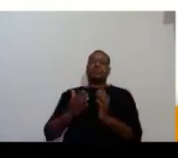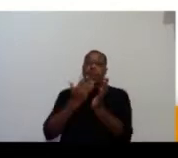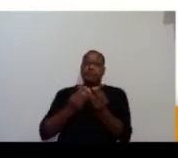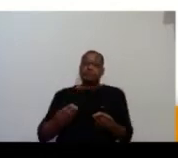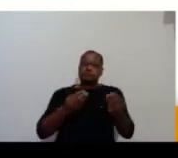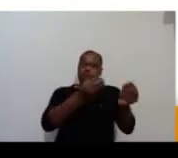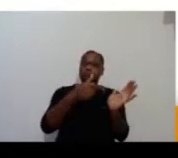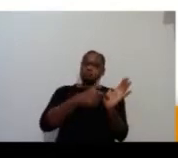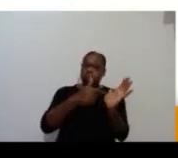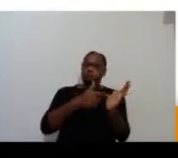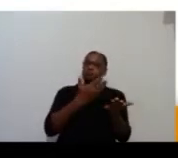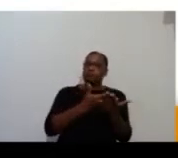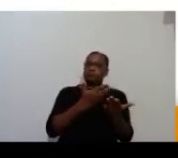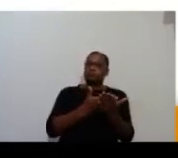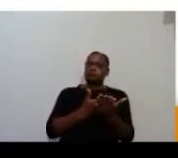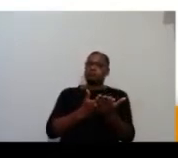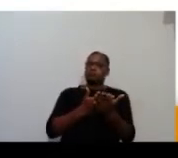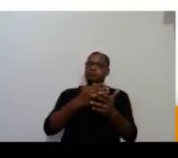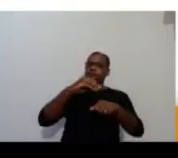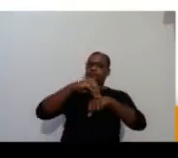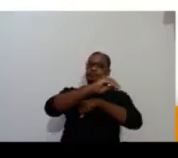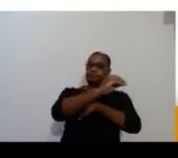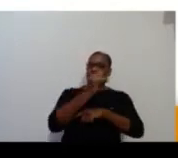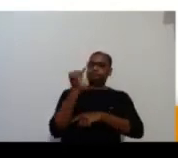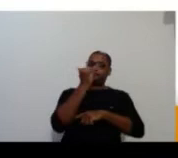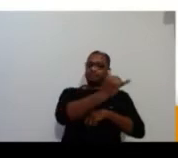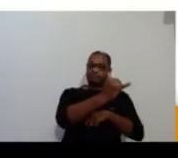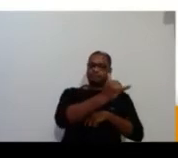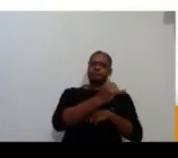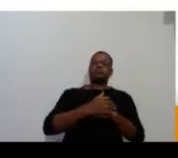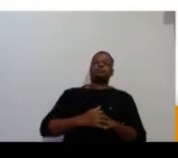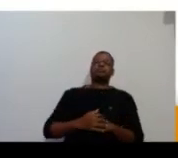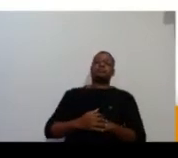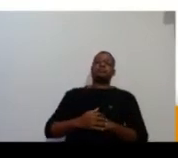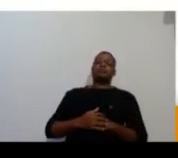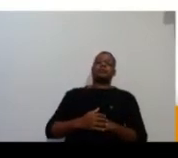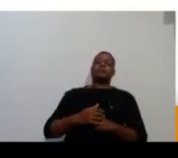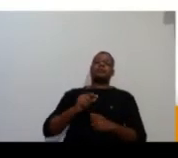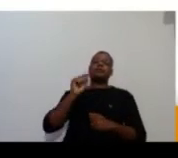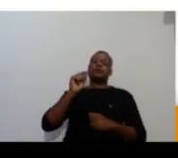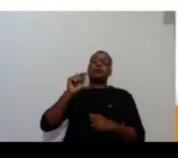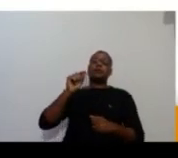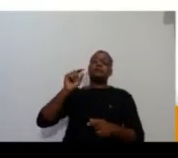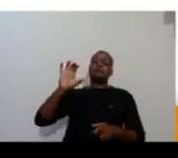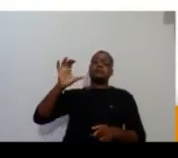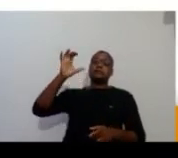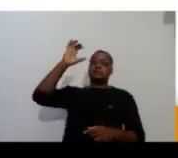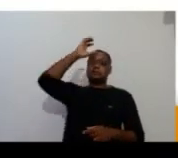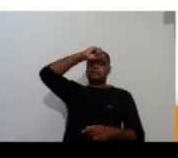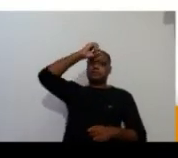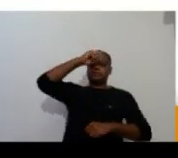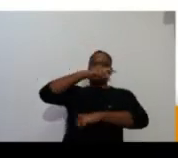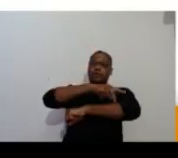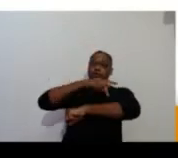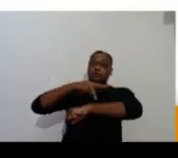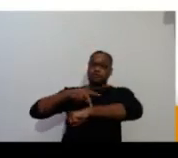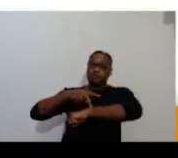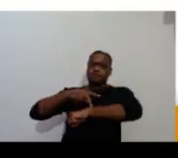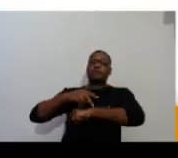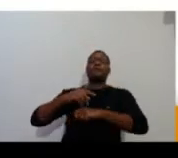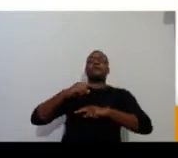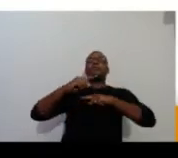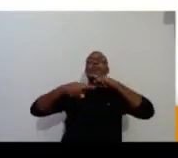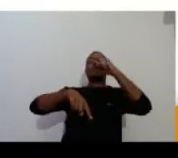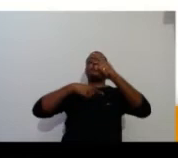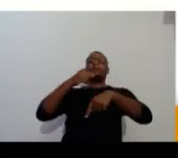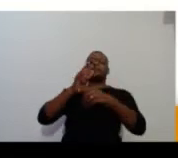educação, ciência da aprendizagem e pedagogia. Depois se descobre a andragogia. Na verdade, a andragogia acontece há muito tempo, tá? Desde os